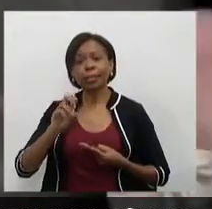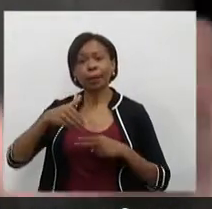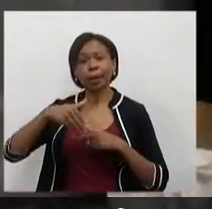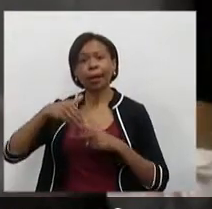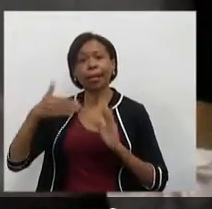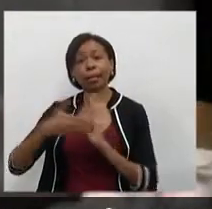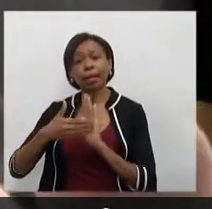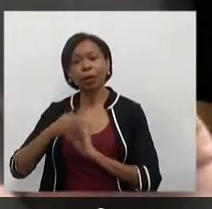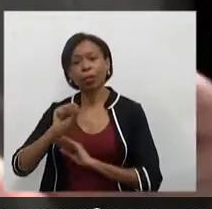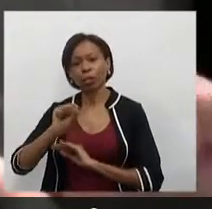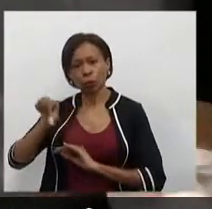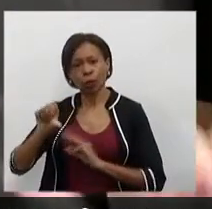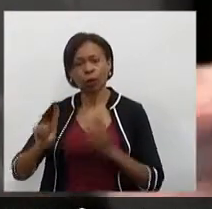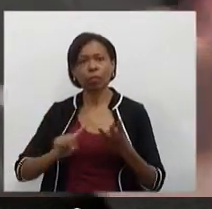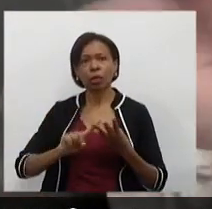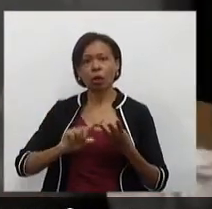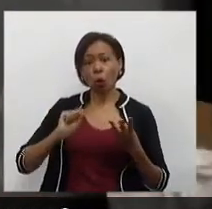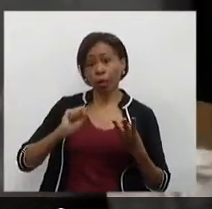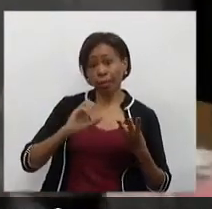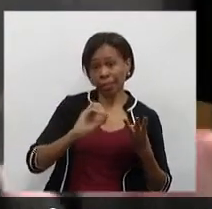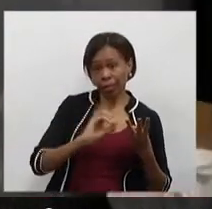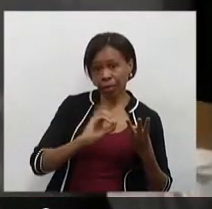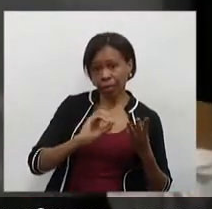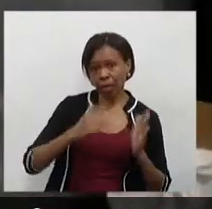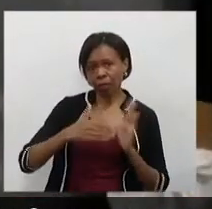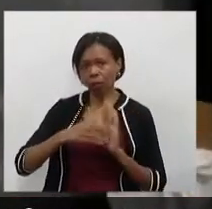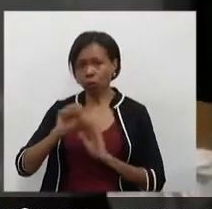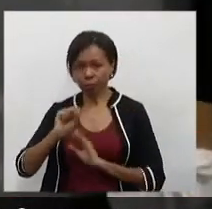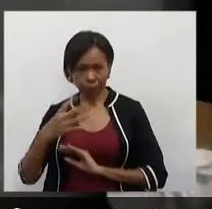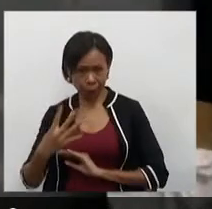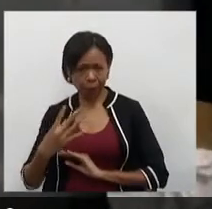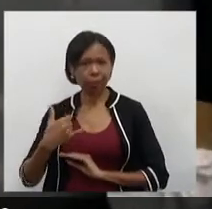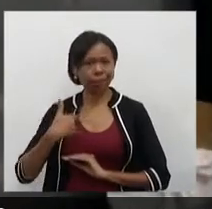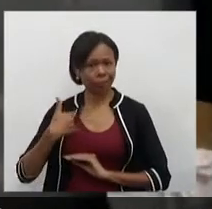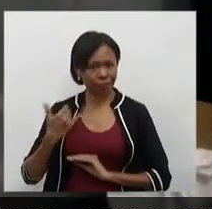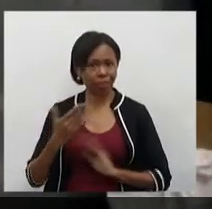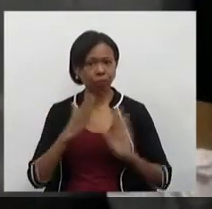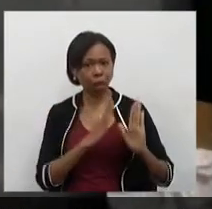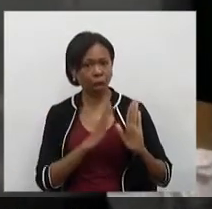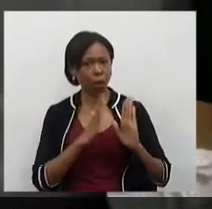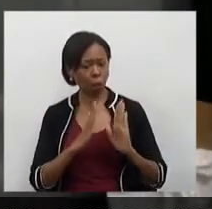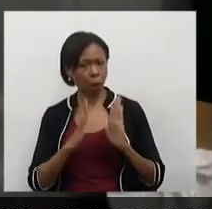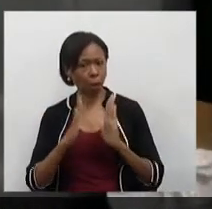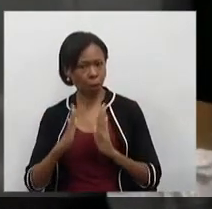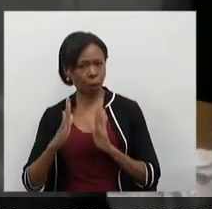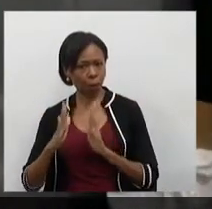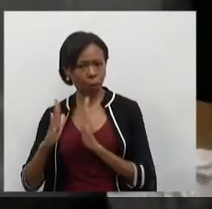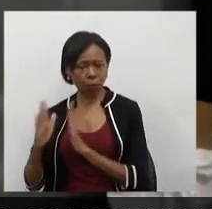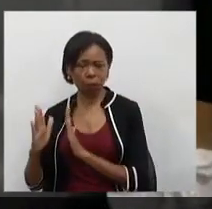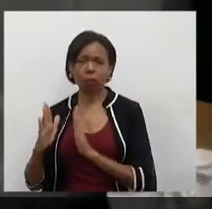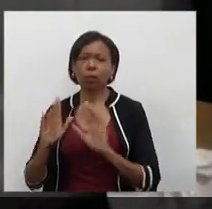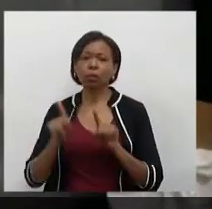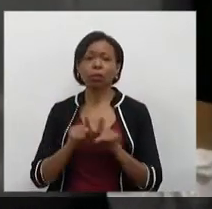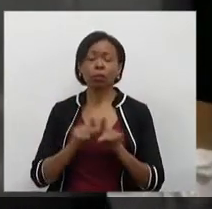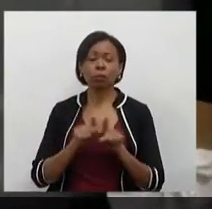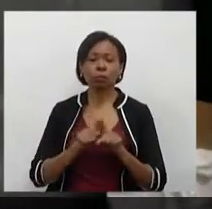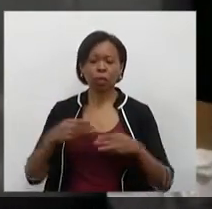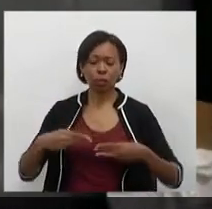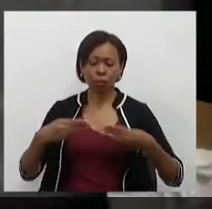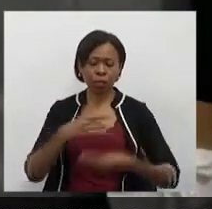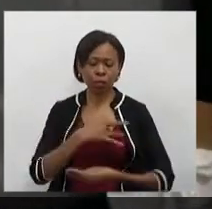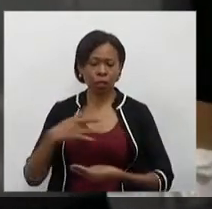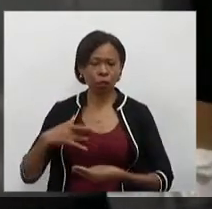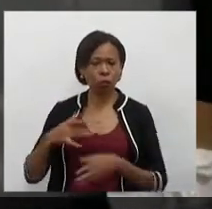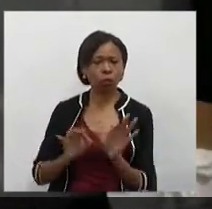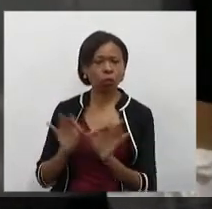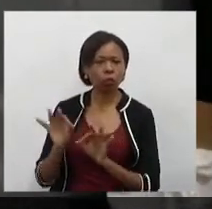89 anos, de 80 a 84 anos e por assim por diante. Né? E com relação também, o Ministério da Saúde ele fez